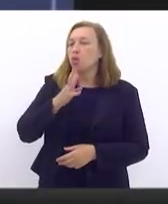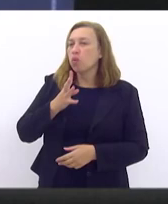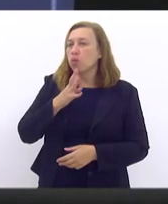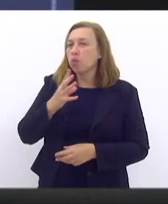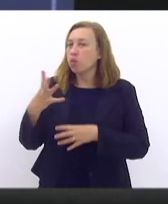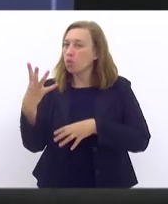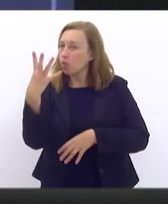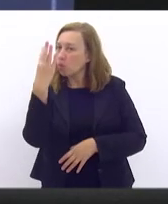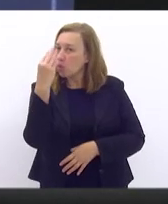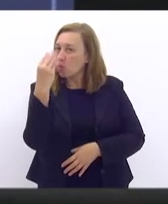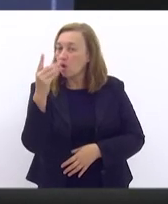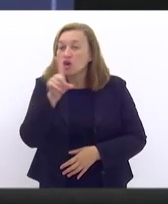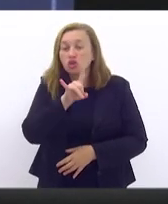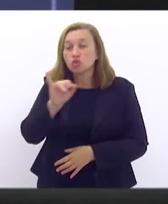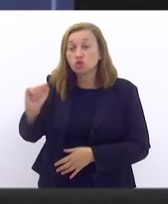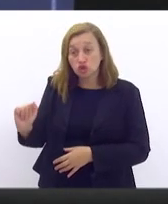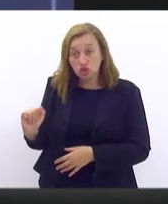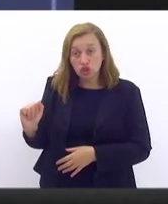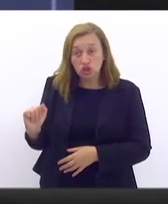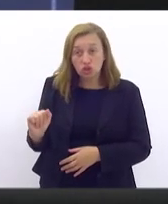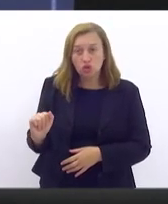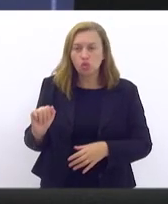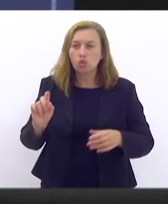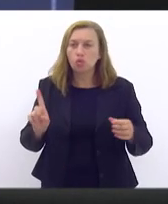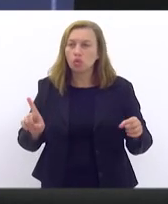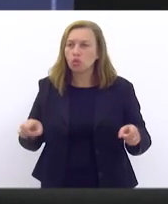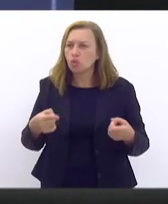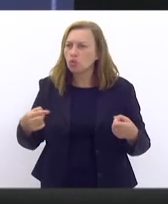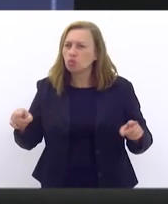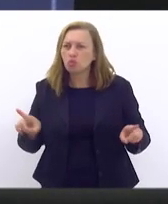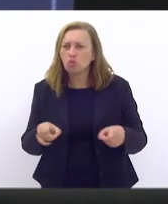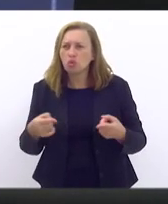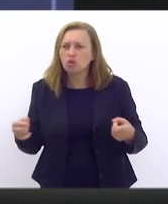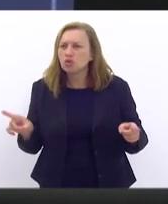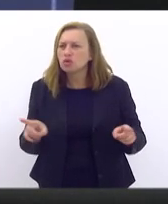foto. No dia, porém, o músico, eu nem sei,